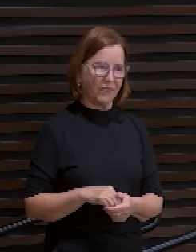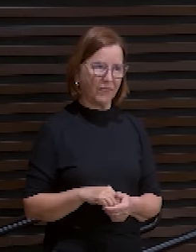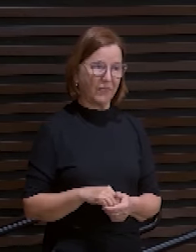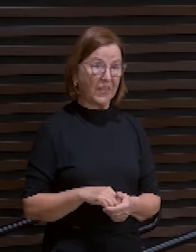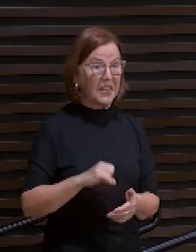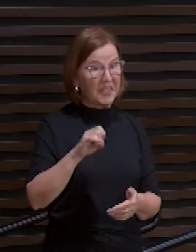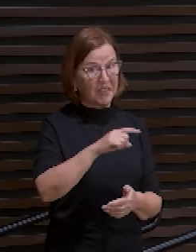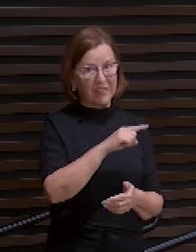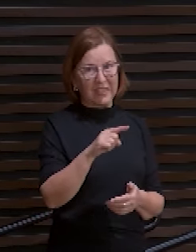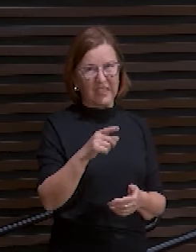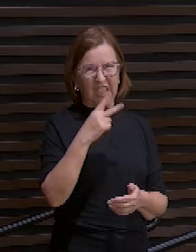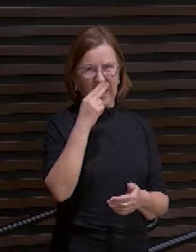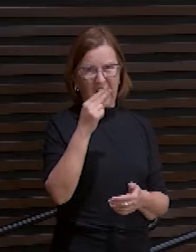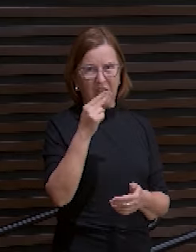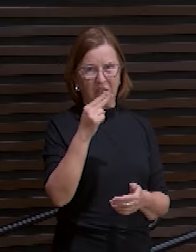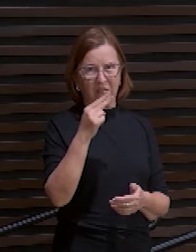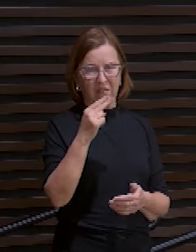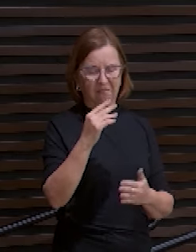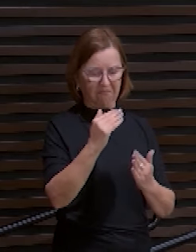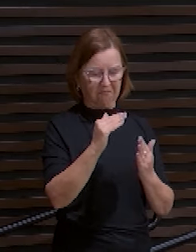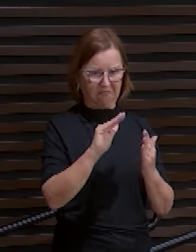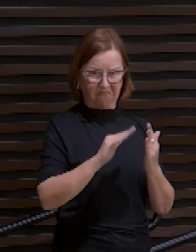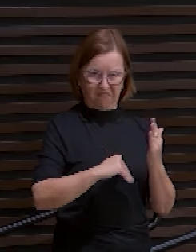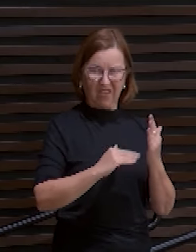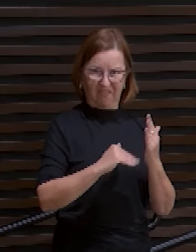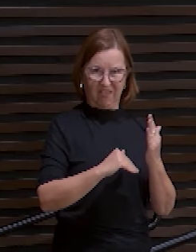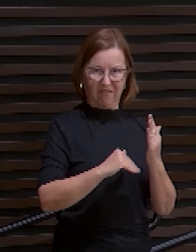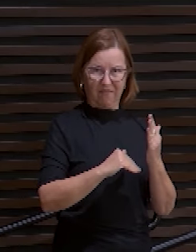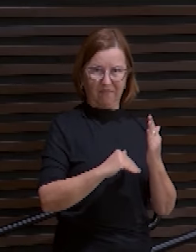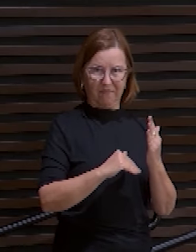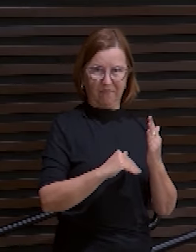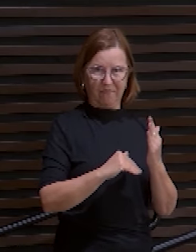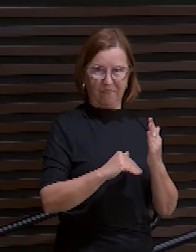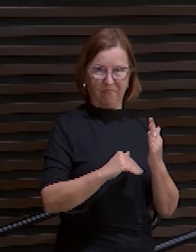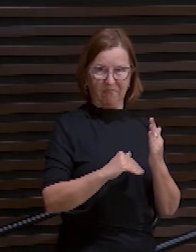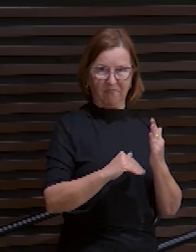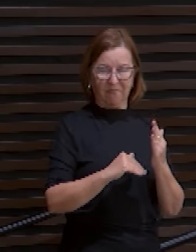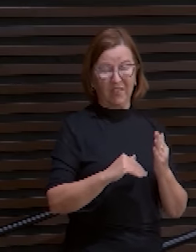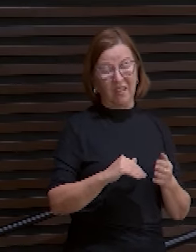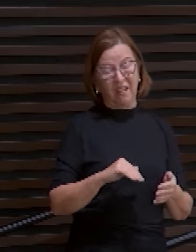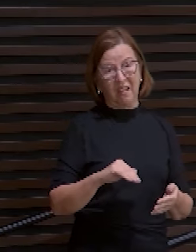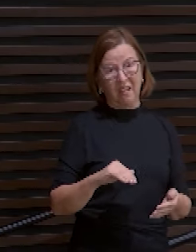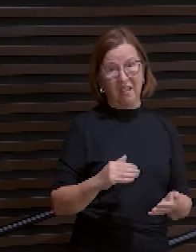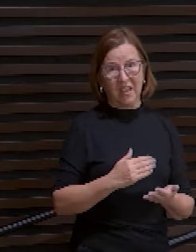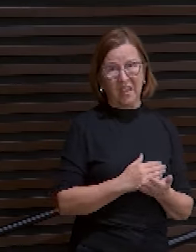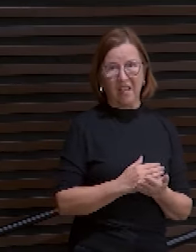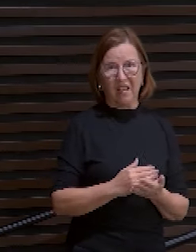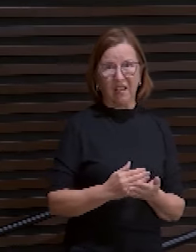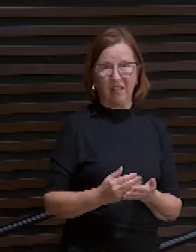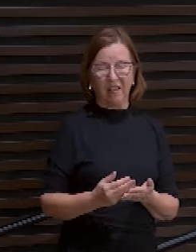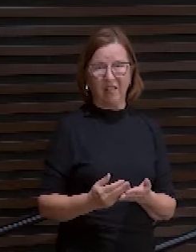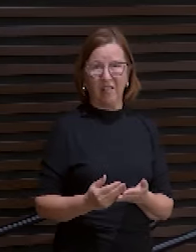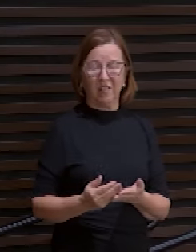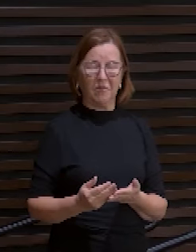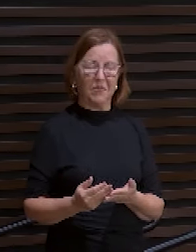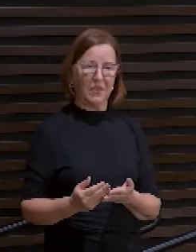se você se acha inferior vem A Desolação